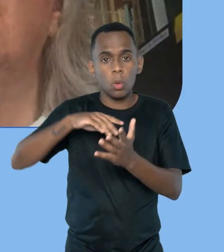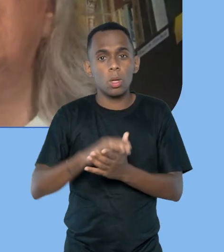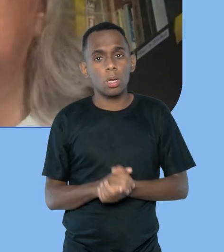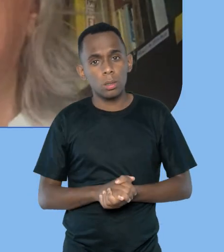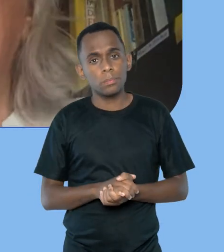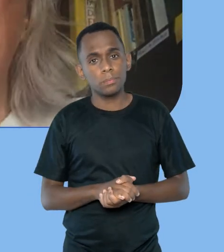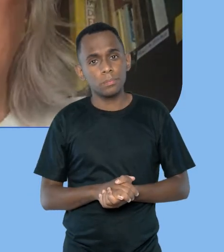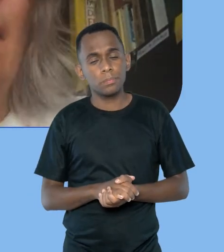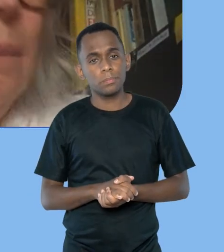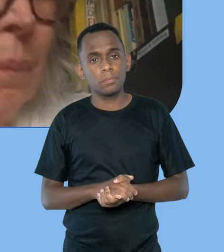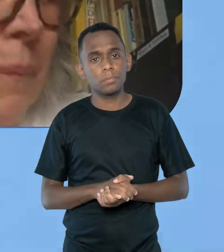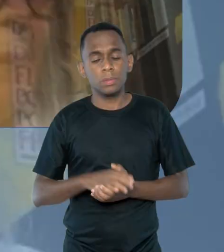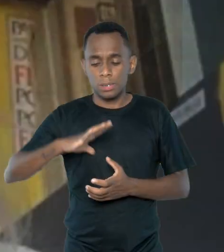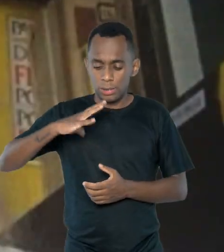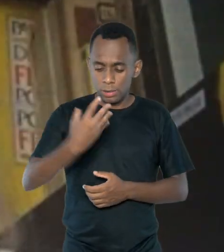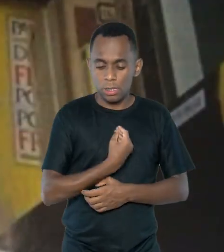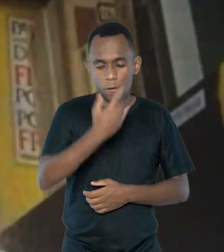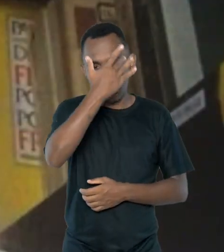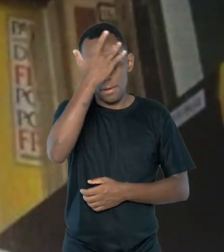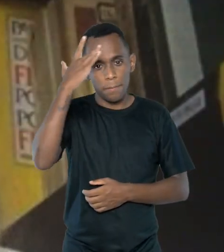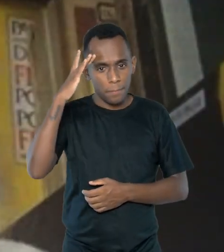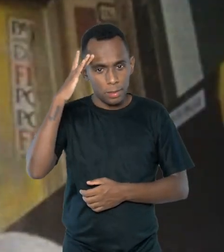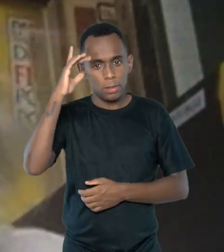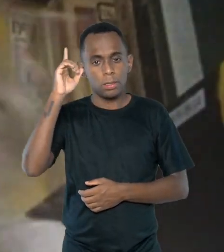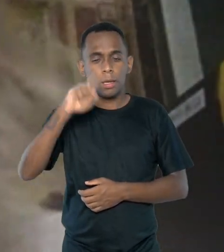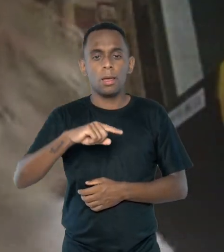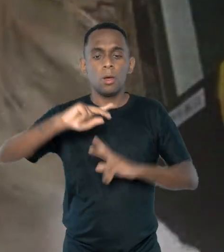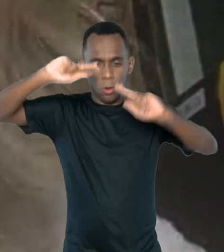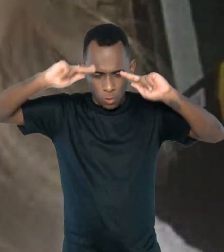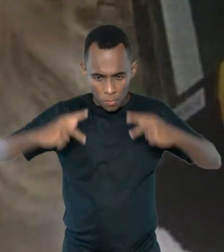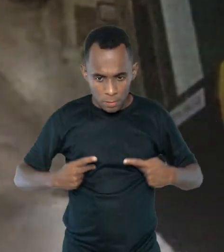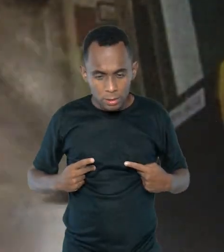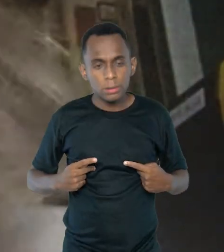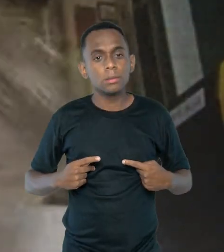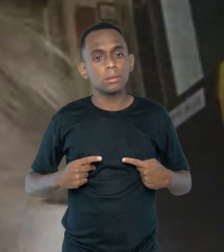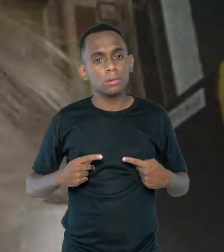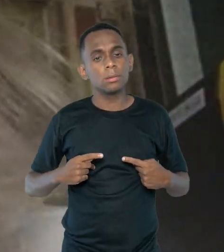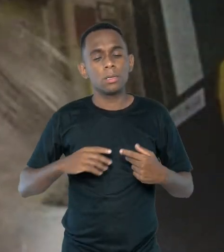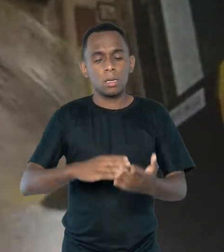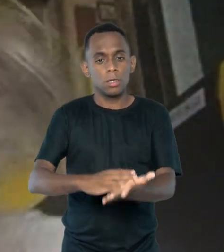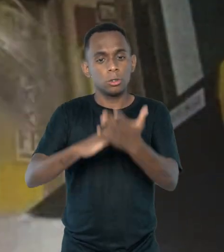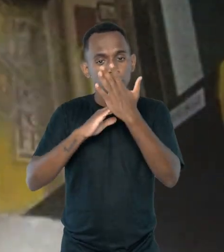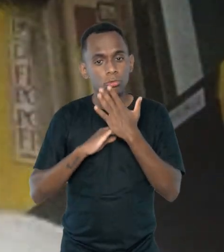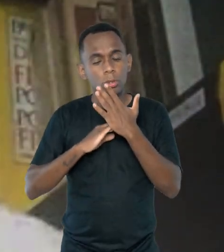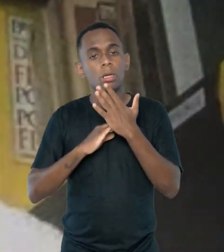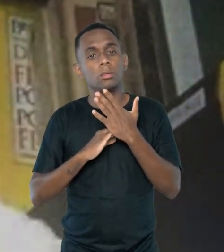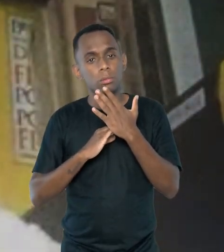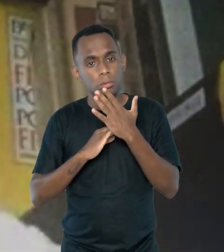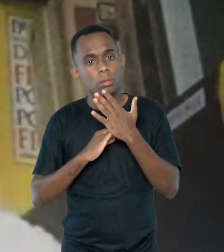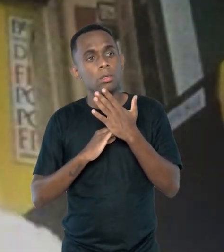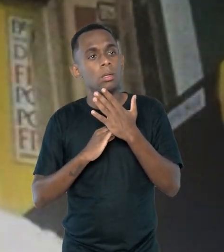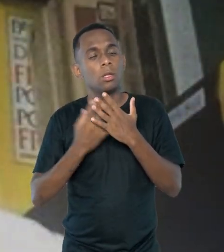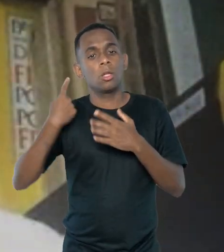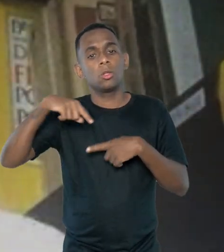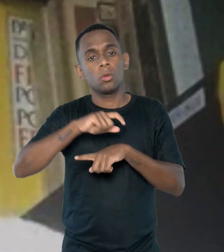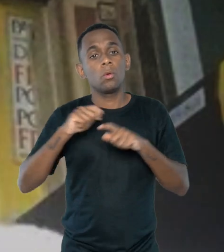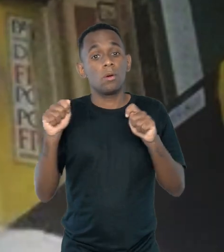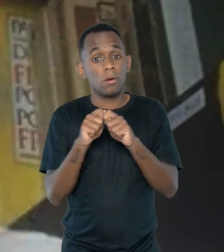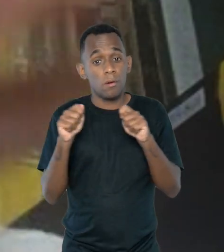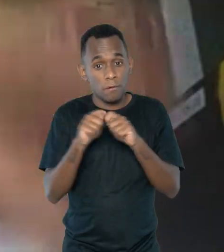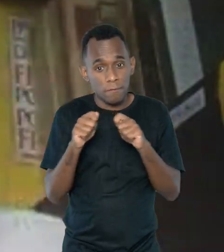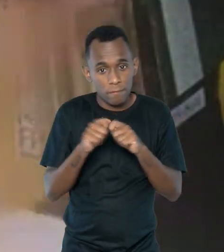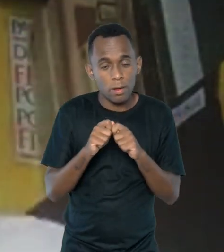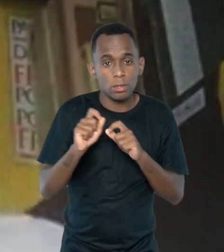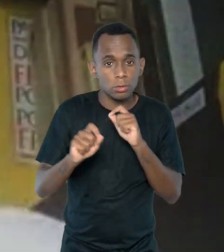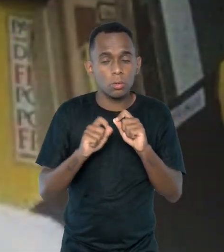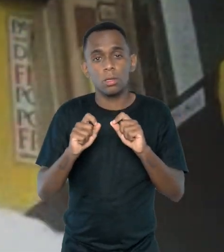leitura, ela salva a gente, ela nos humaniza, ela nos ajuda, ela nos